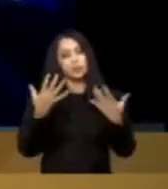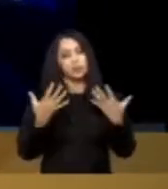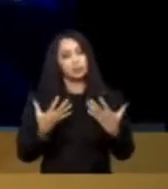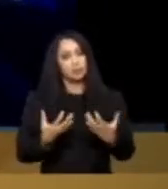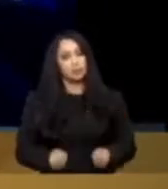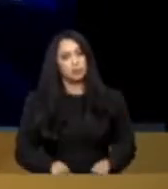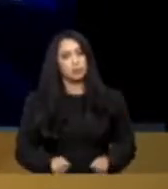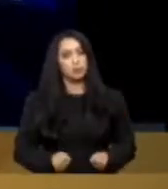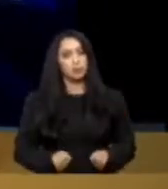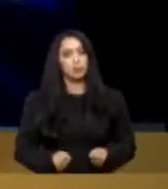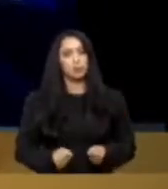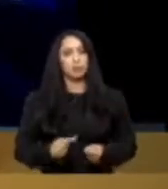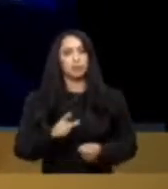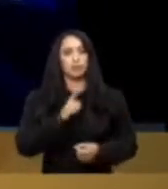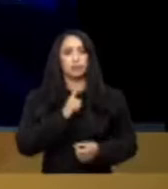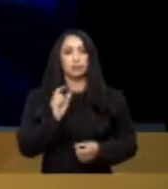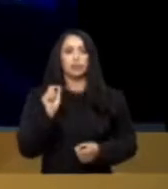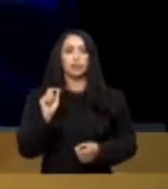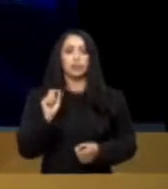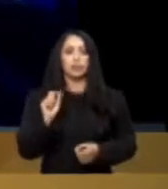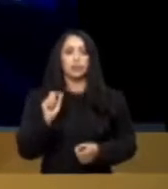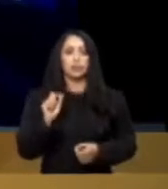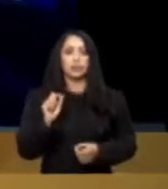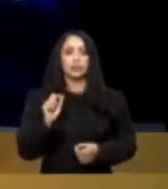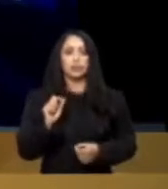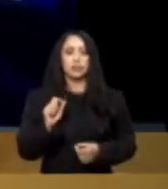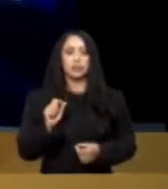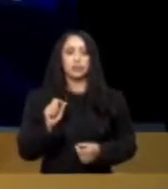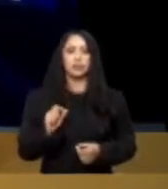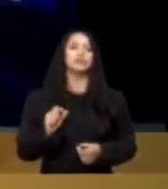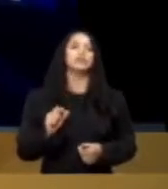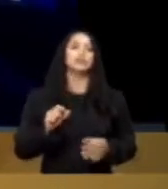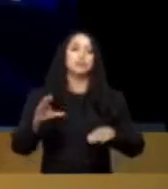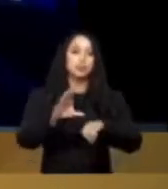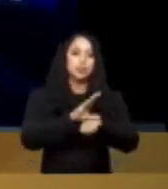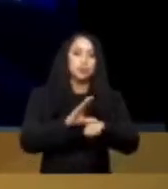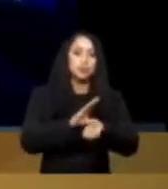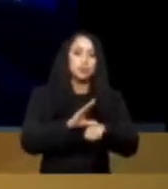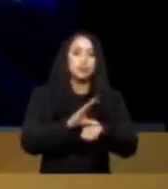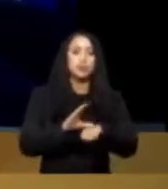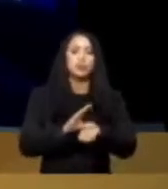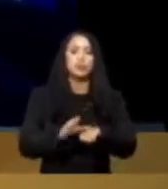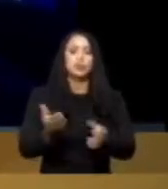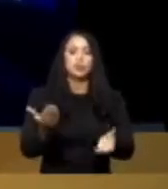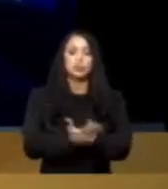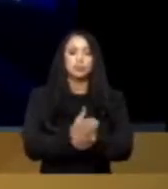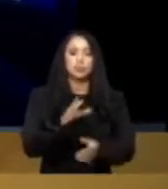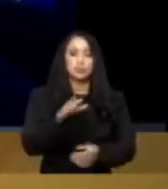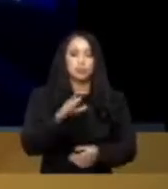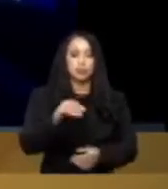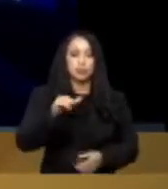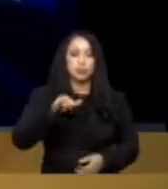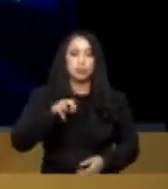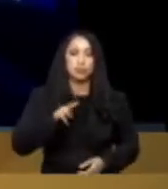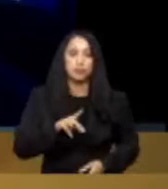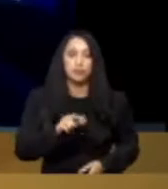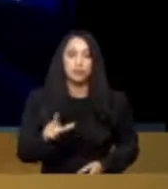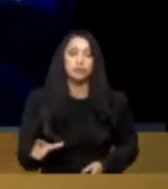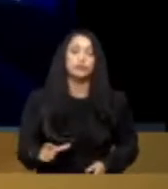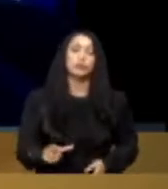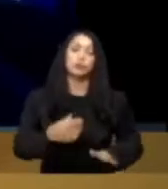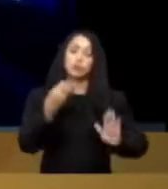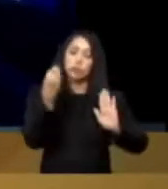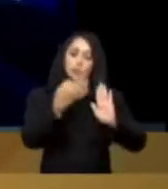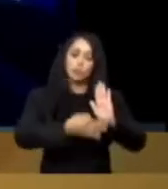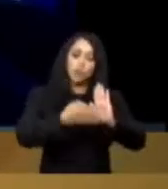e desproporcionalmente as garantias constitucionais da ação civil pública e os efeitos da coisa